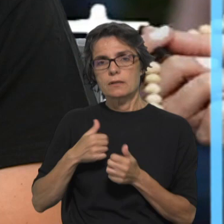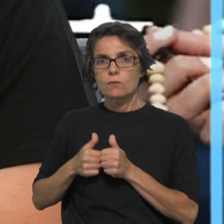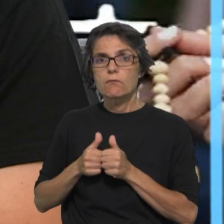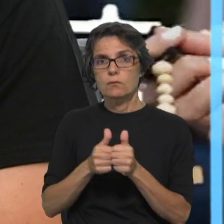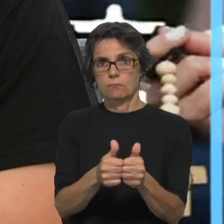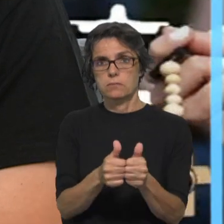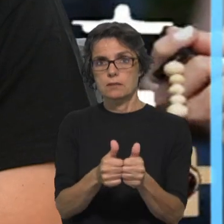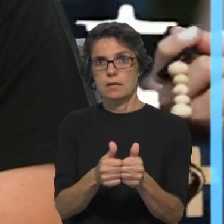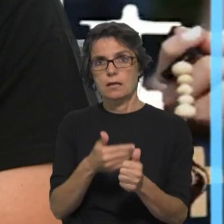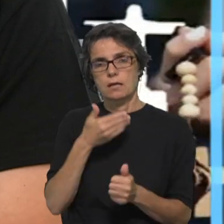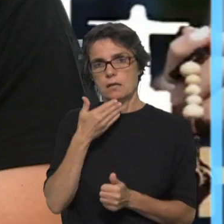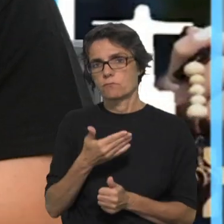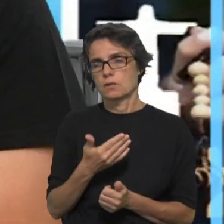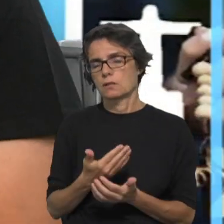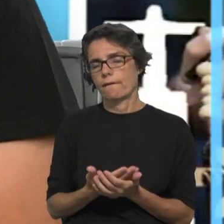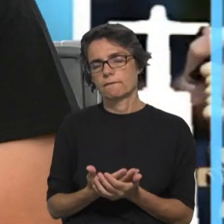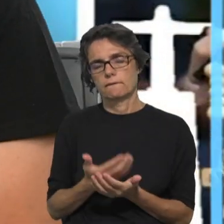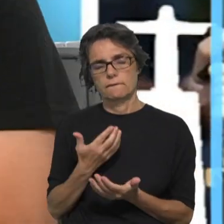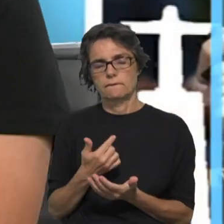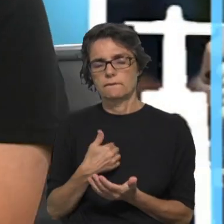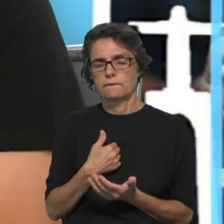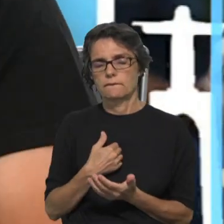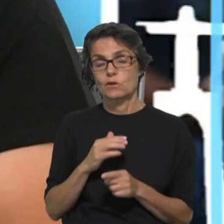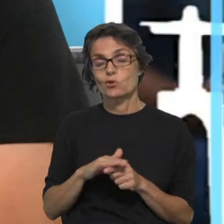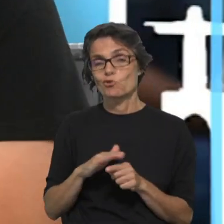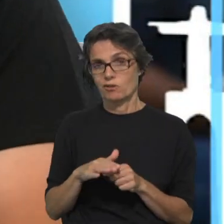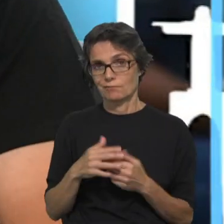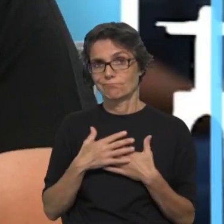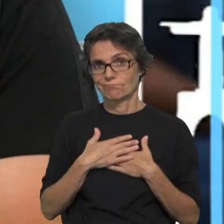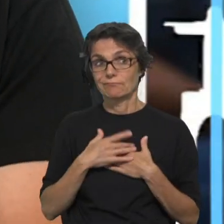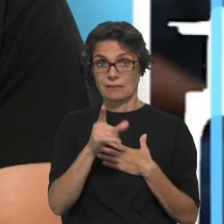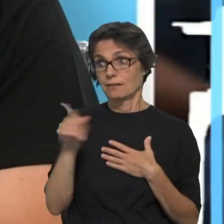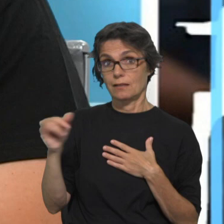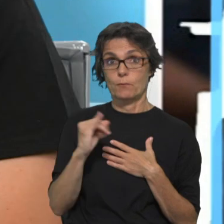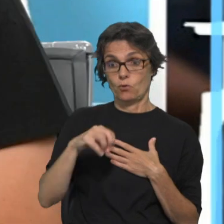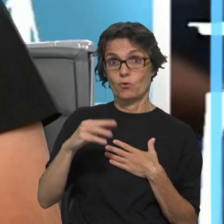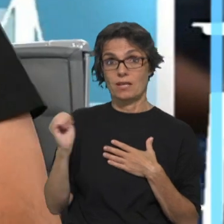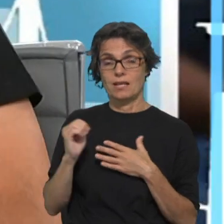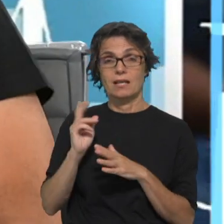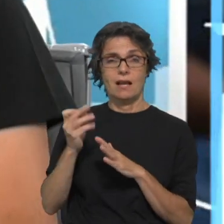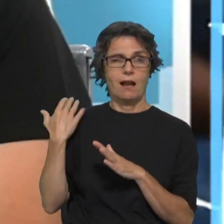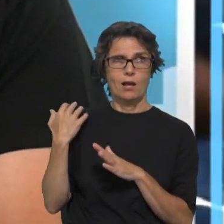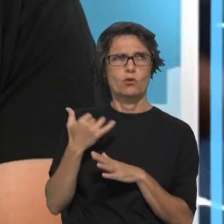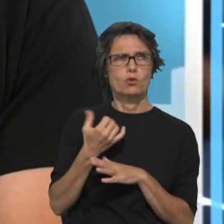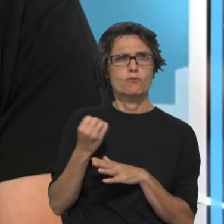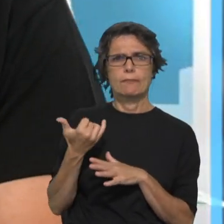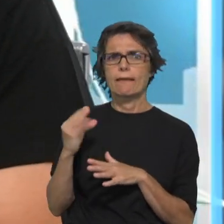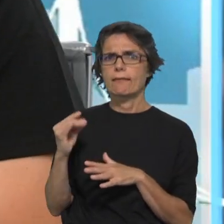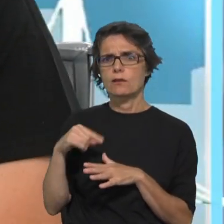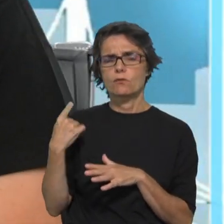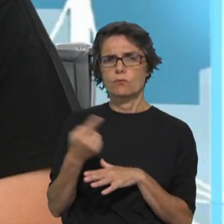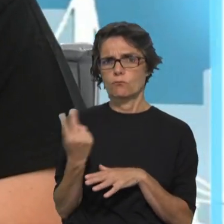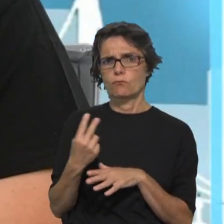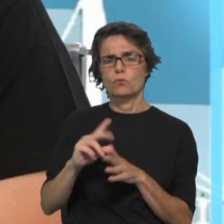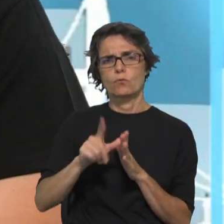uma experiência única. Tive a graça, a sorte, com a Inês, há uns bons anos atrás, em 2010, termos ido num projeto